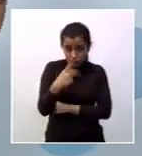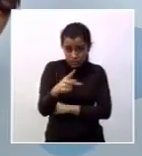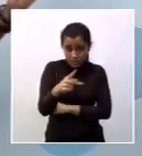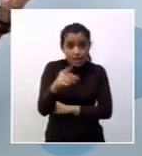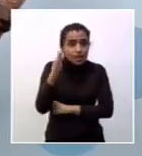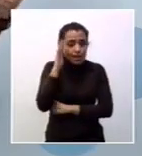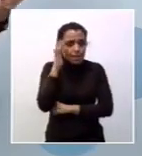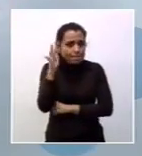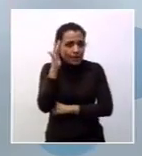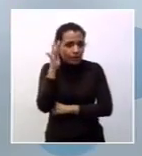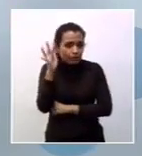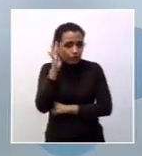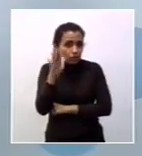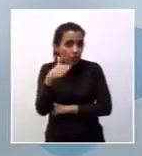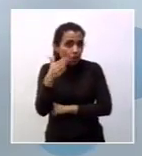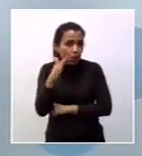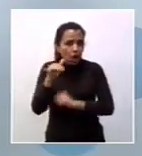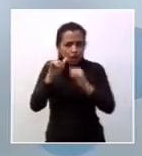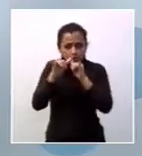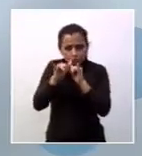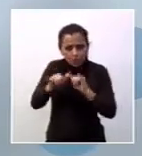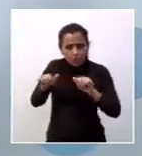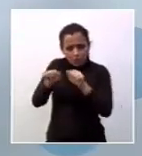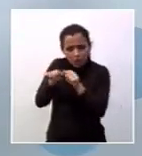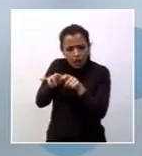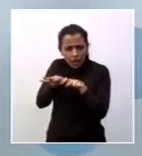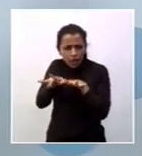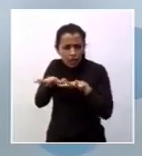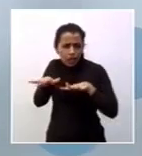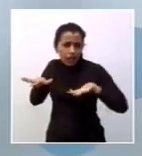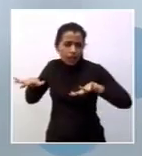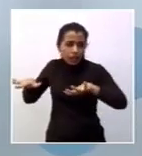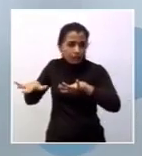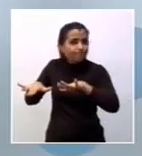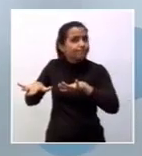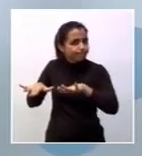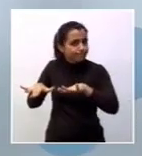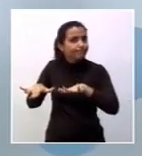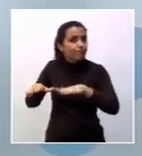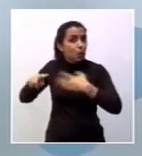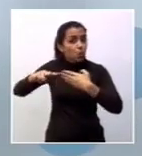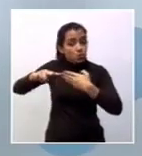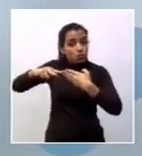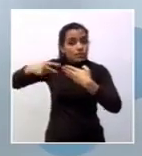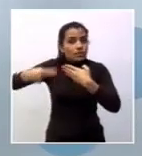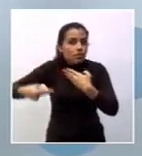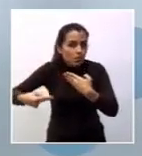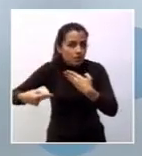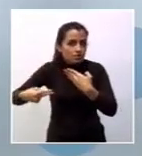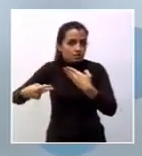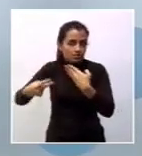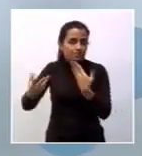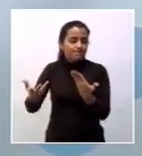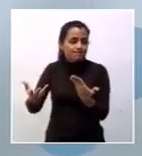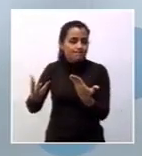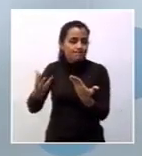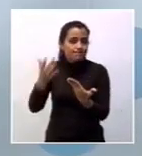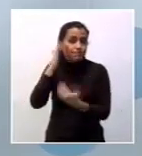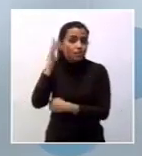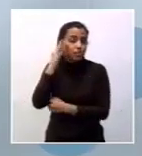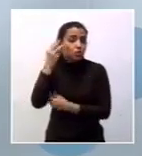uma proporção muito maior e afeta muito mais pessoas. Então, por isso que quando a gente fala sobre esse tipo de coisa, a gente tem que ter muito